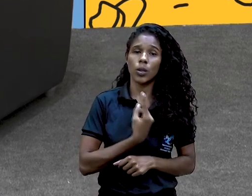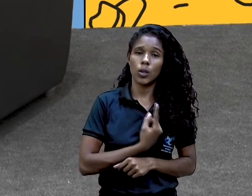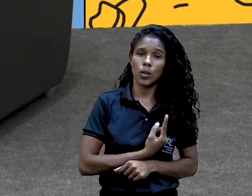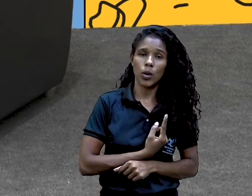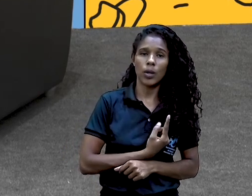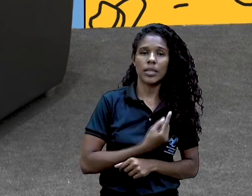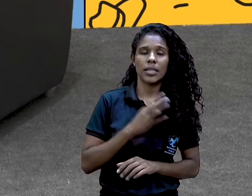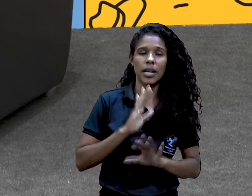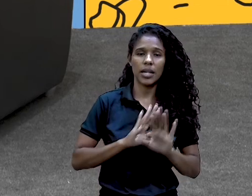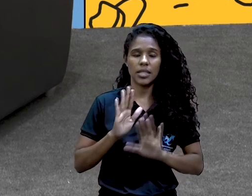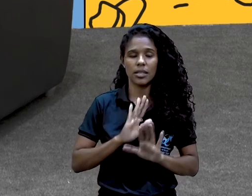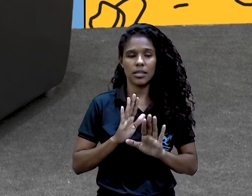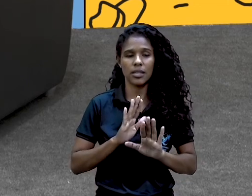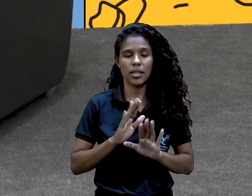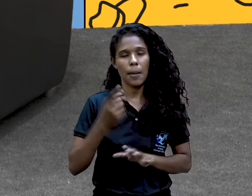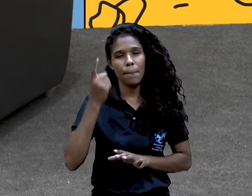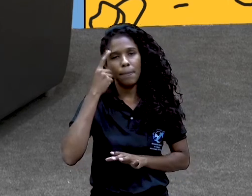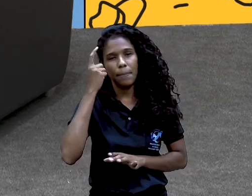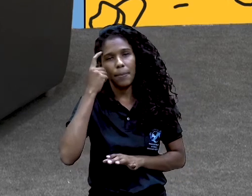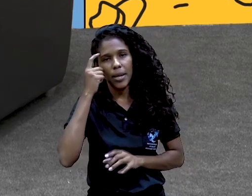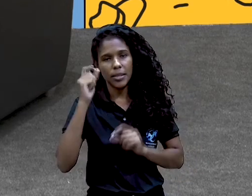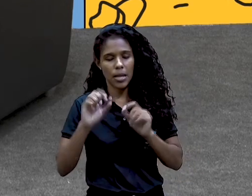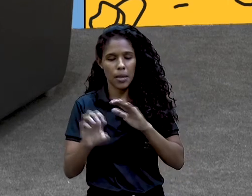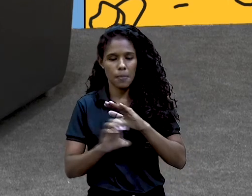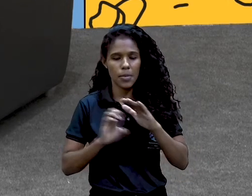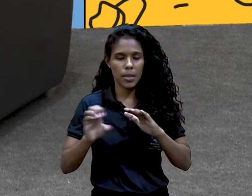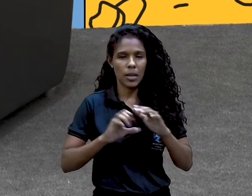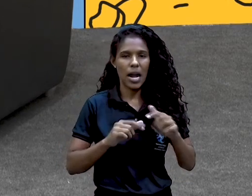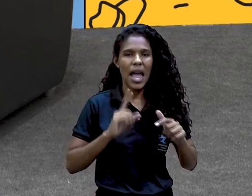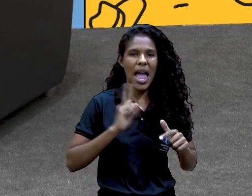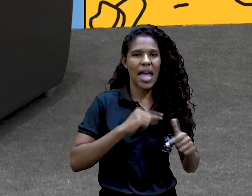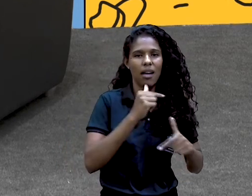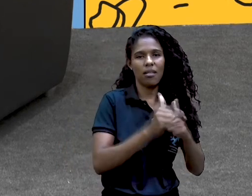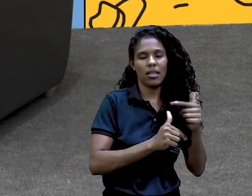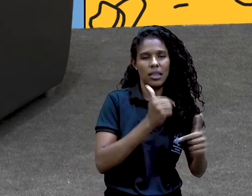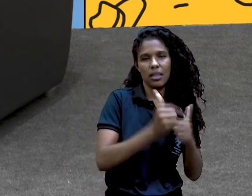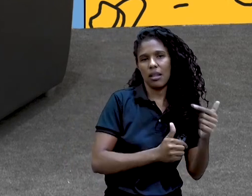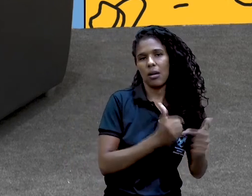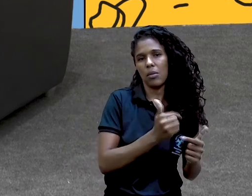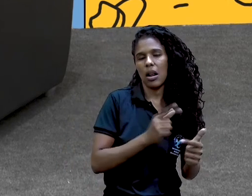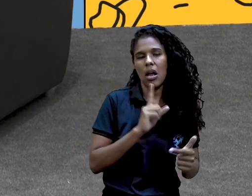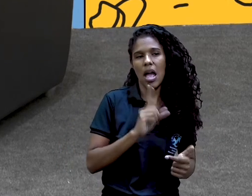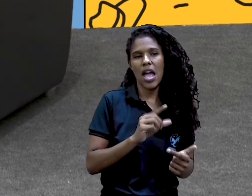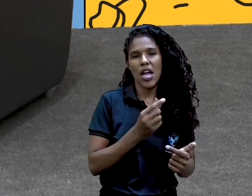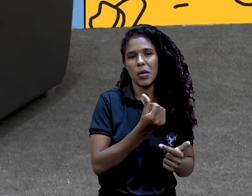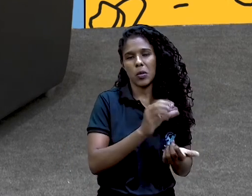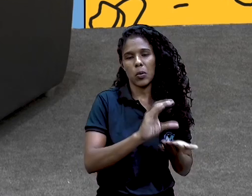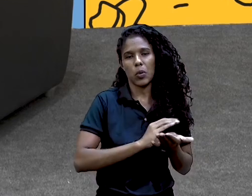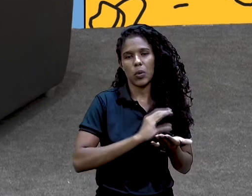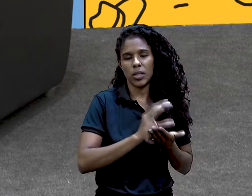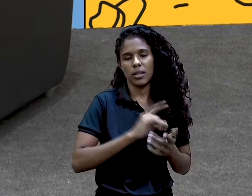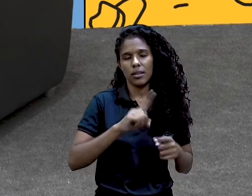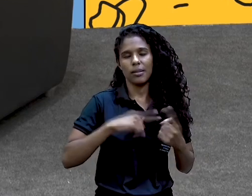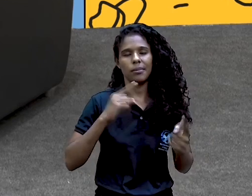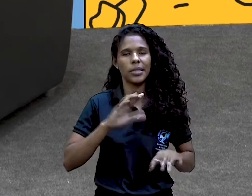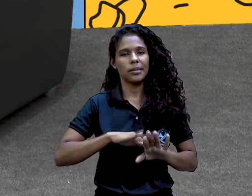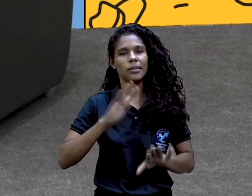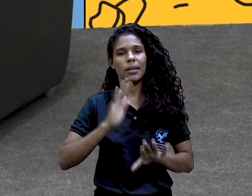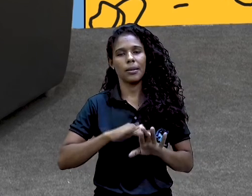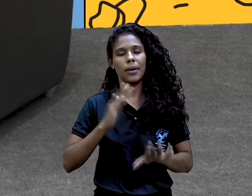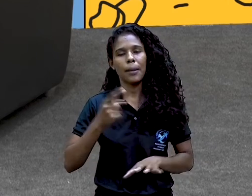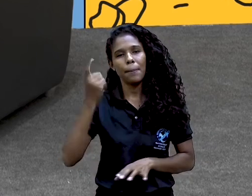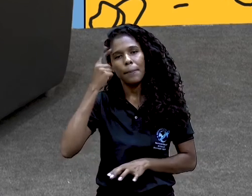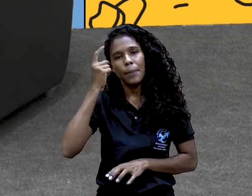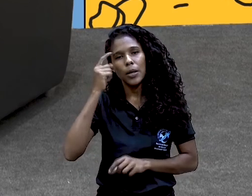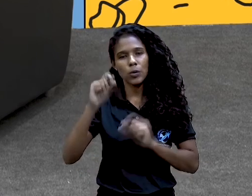às vezes as pessoas vinculam somente a esse empreendedorismo ligado ao negócio, mas é muito mais. Pense na transformação